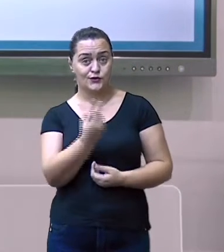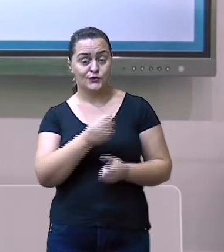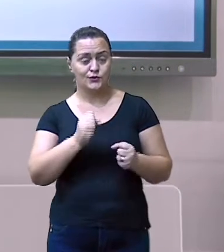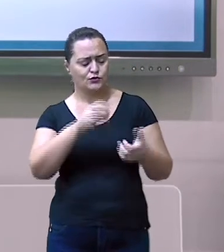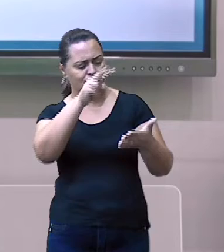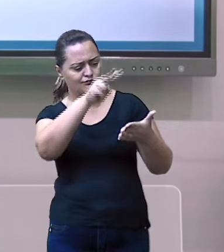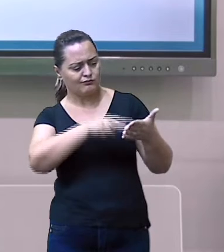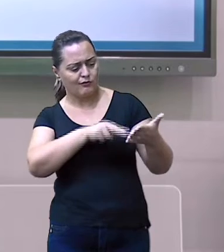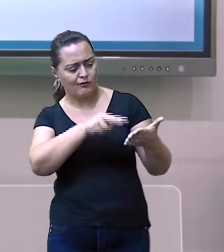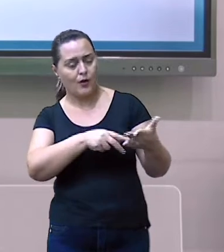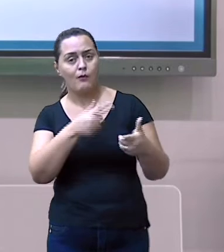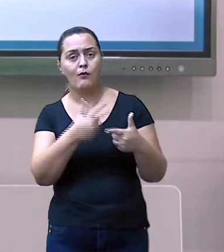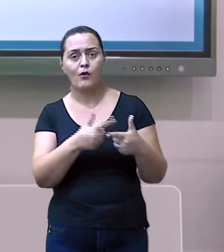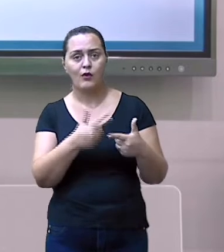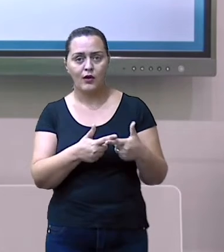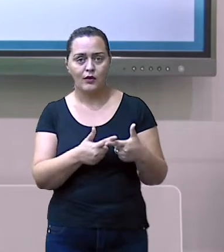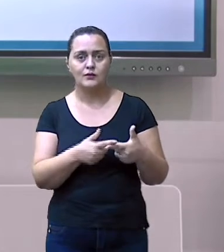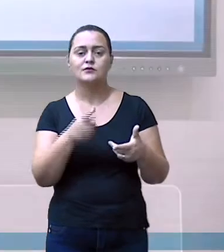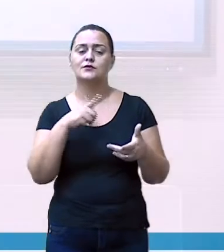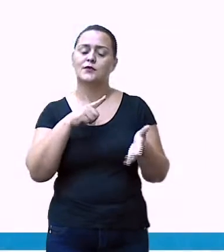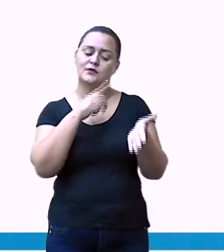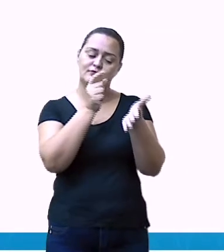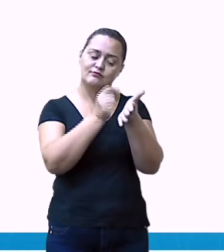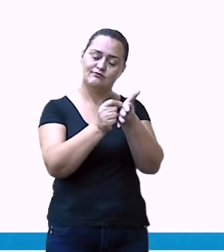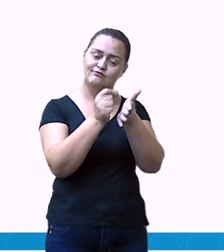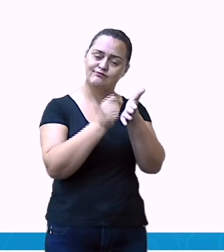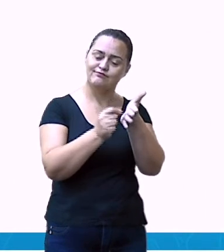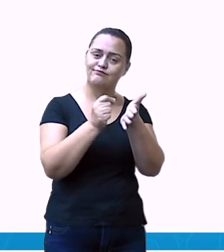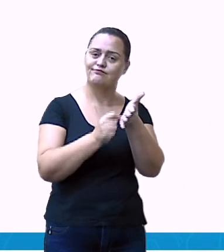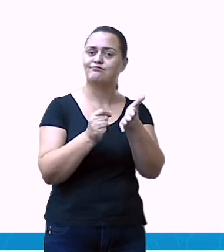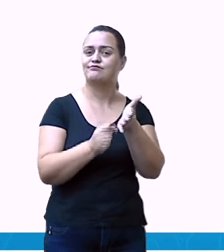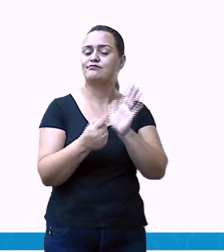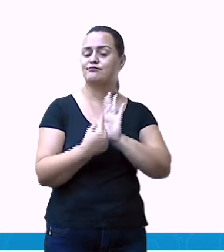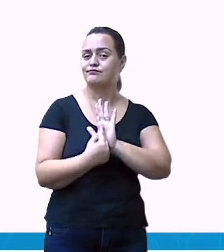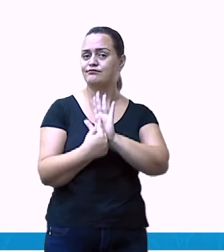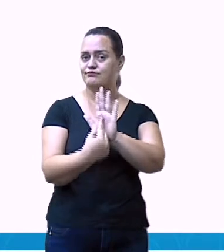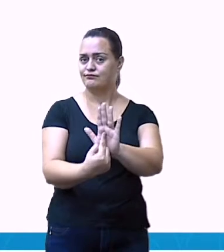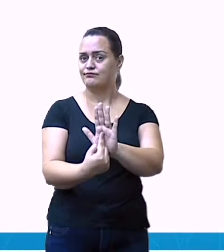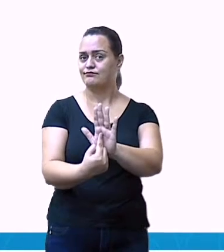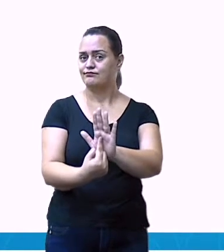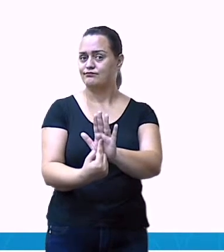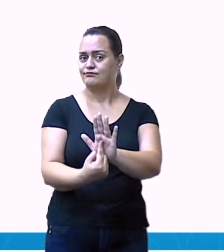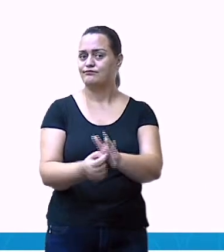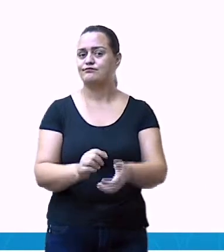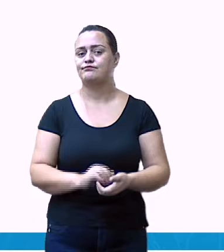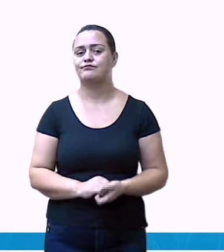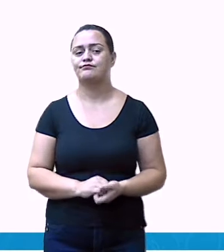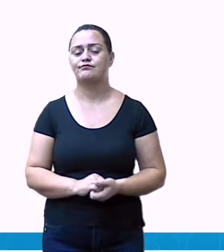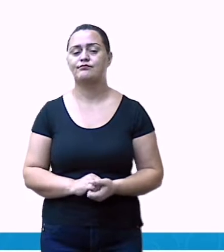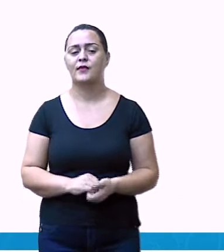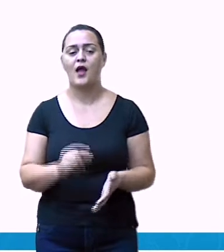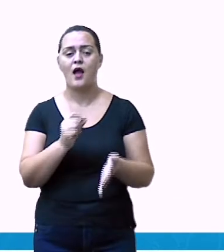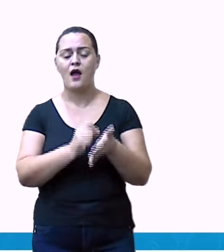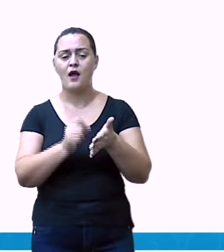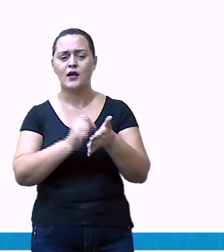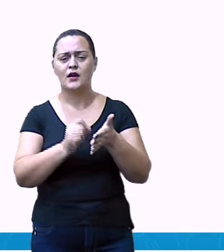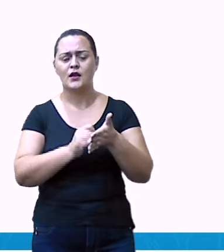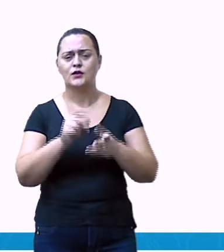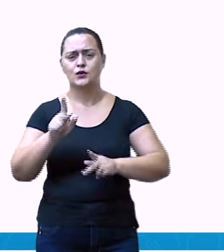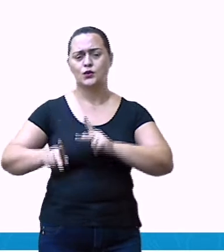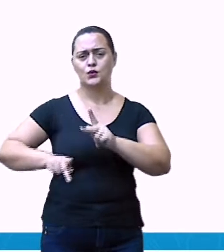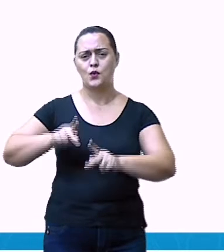atualidade. A escrita suméria, bem como a egípcia,